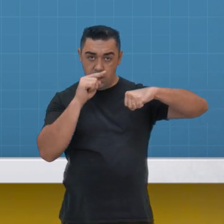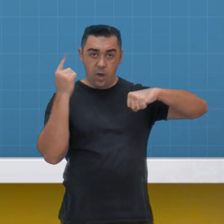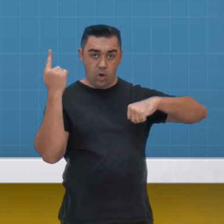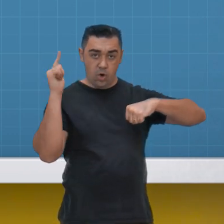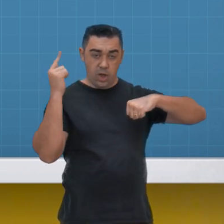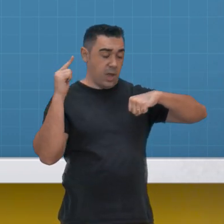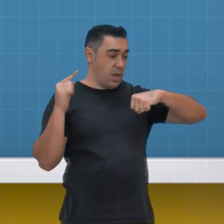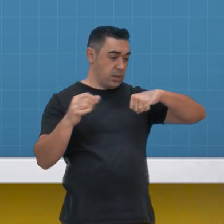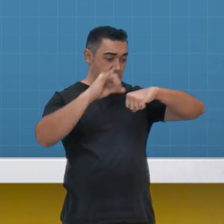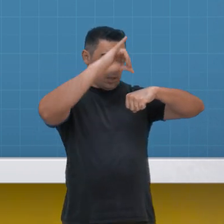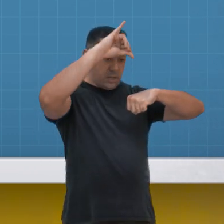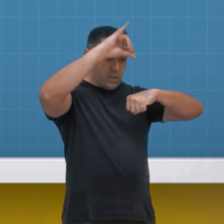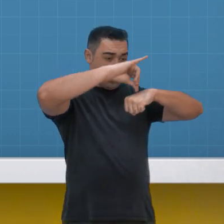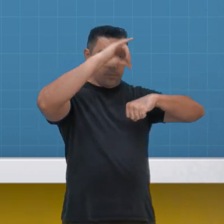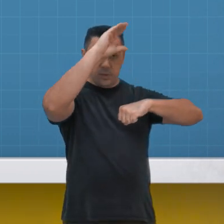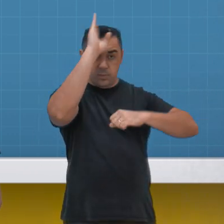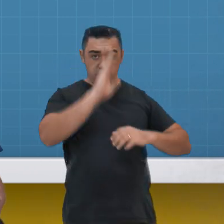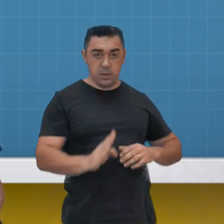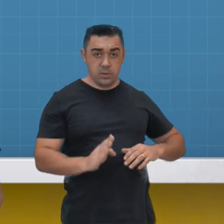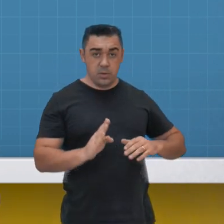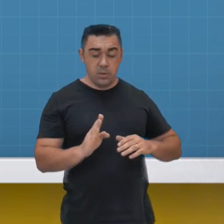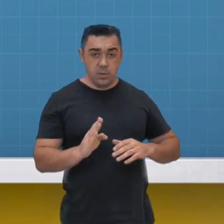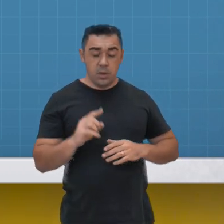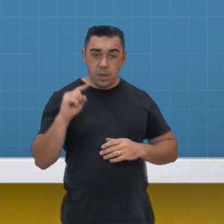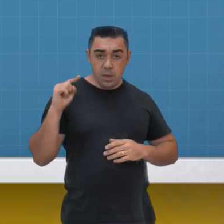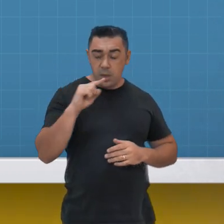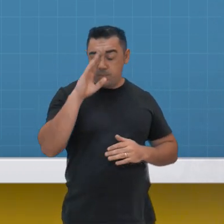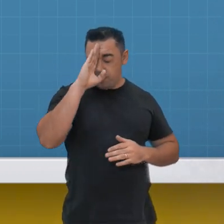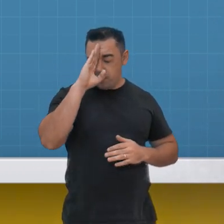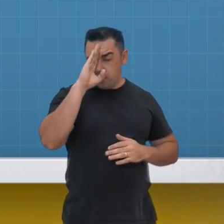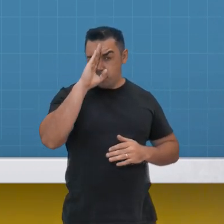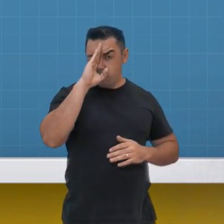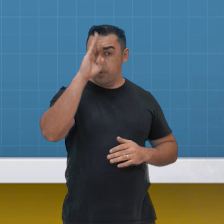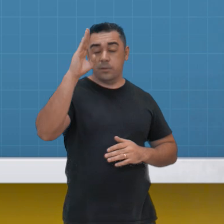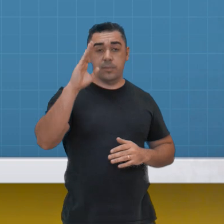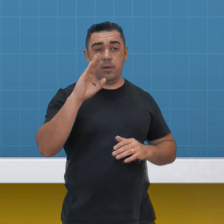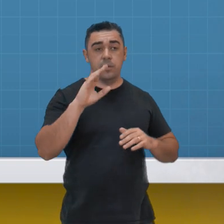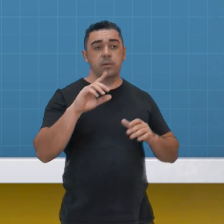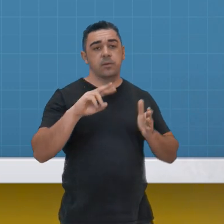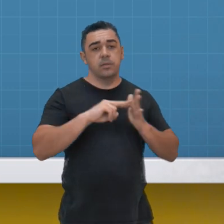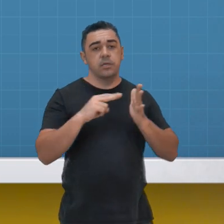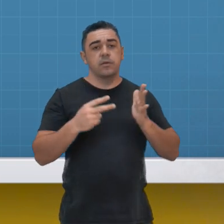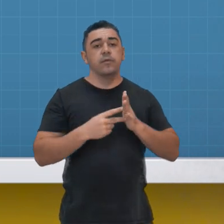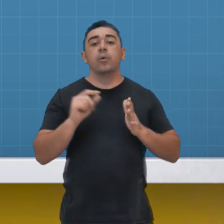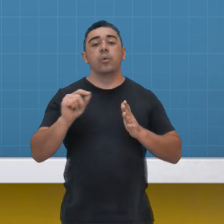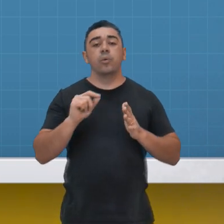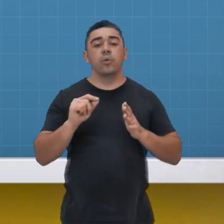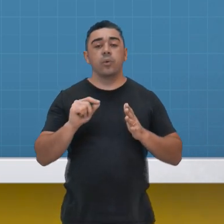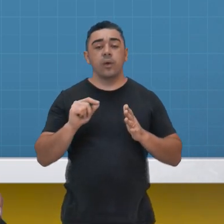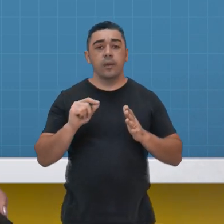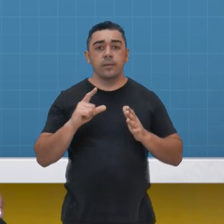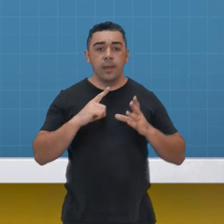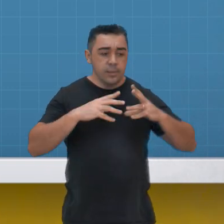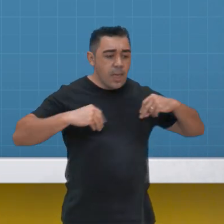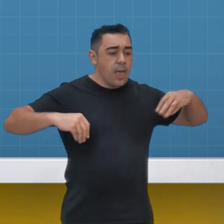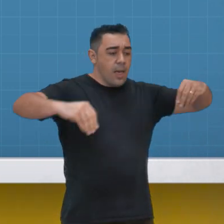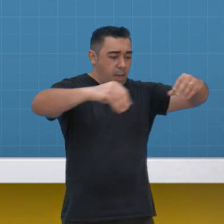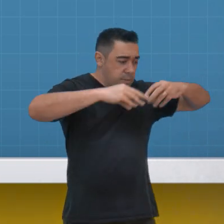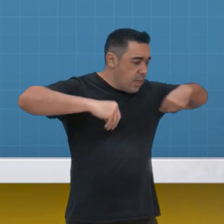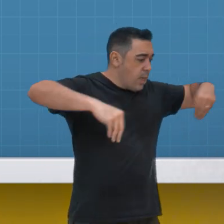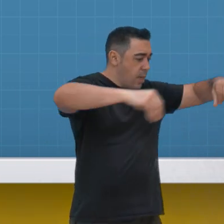Brasil. E se é centro do Brasil, é cercado só de terra, não tem mar